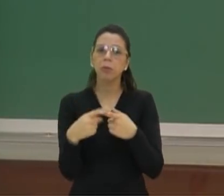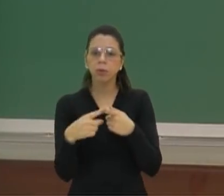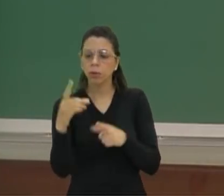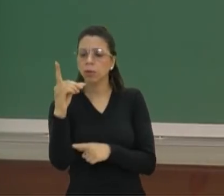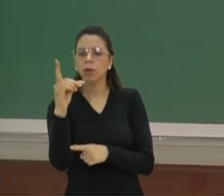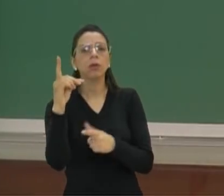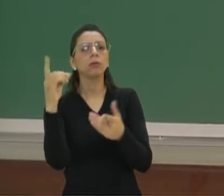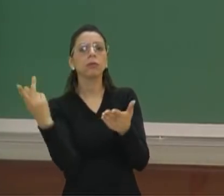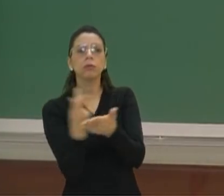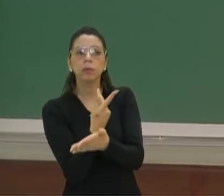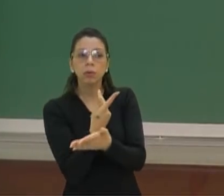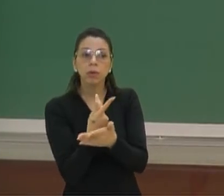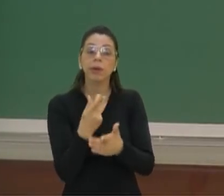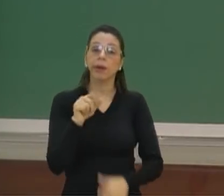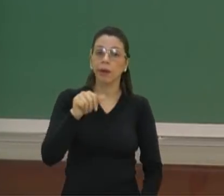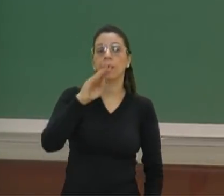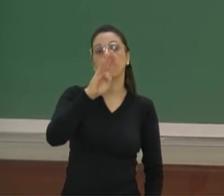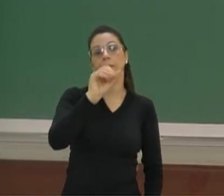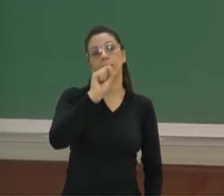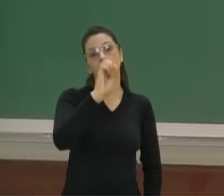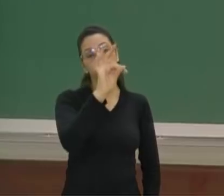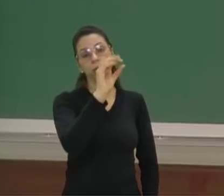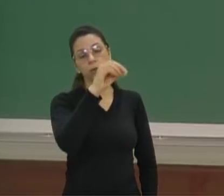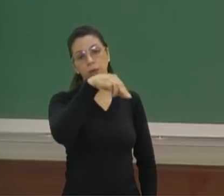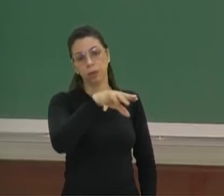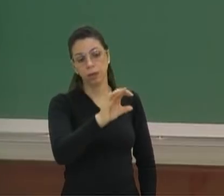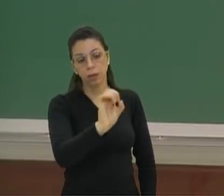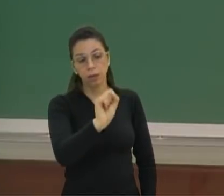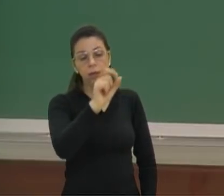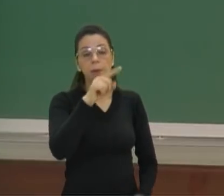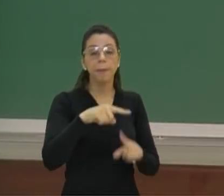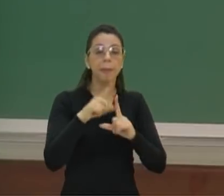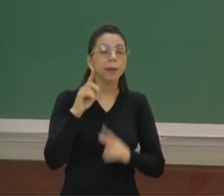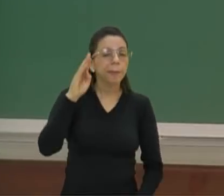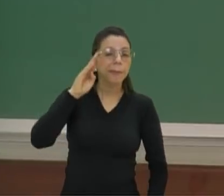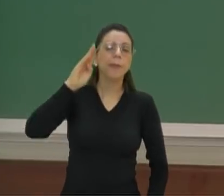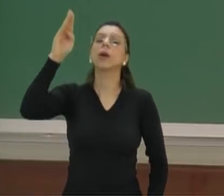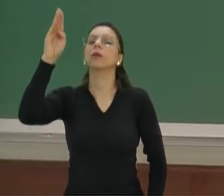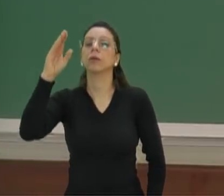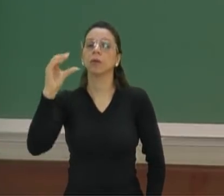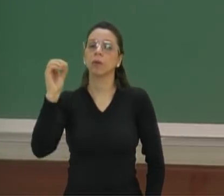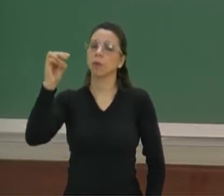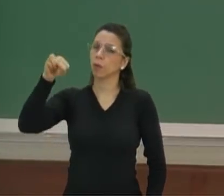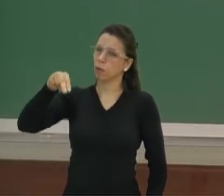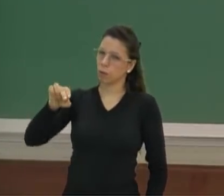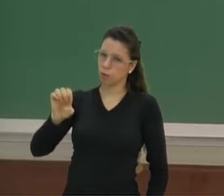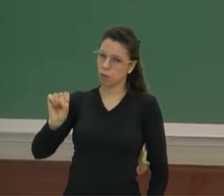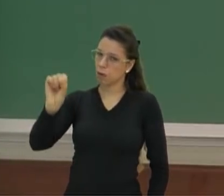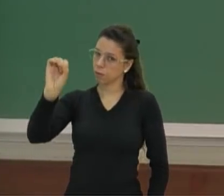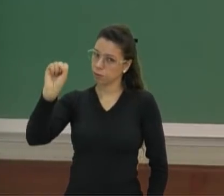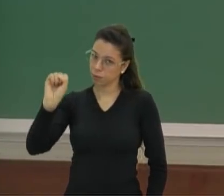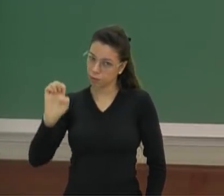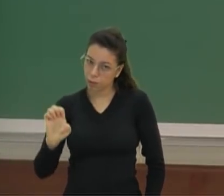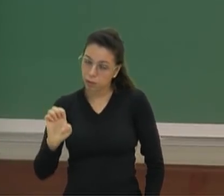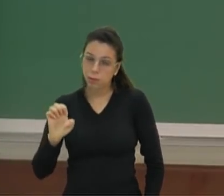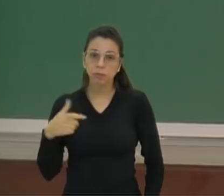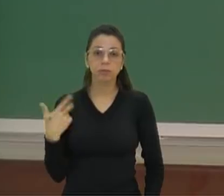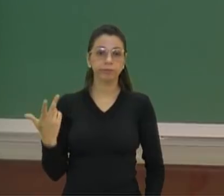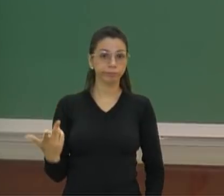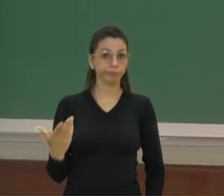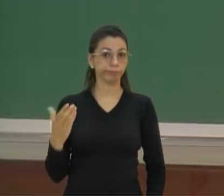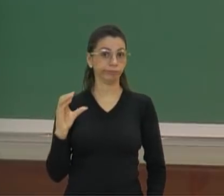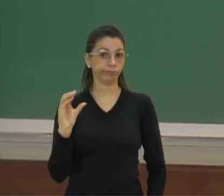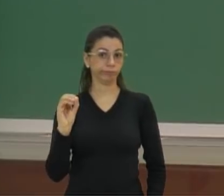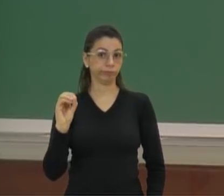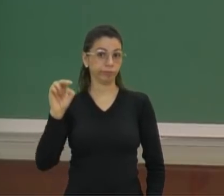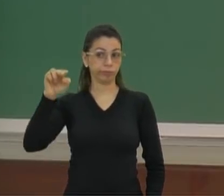pelos bastonetes. Mas o que eu escrevi na sequência? Principalmente pelos cones. Então, assim, os cones não